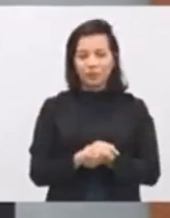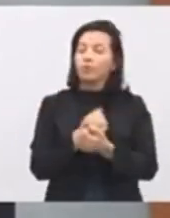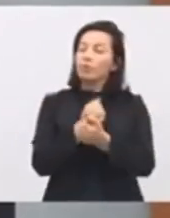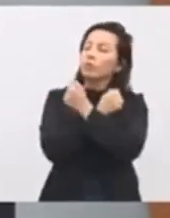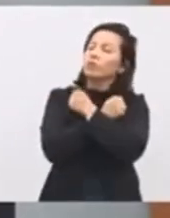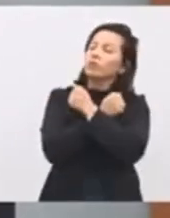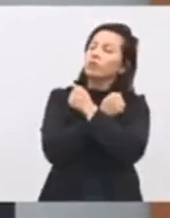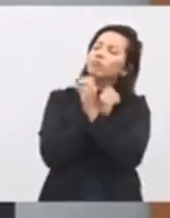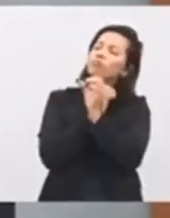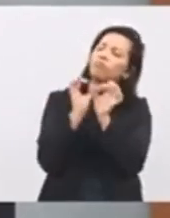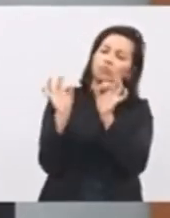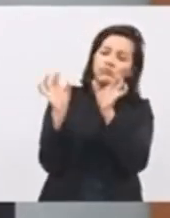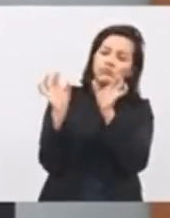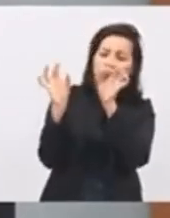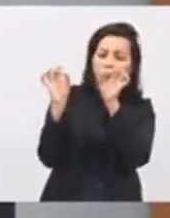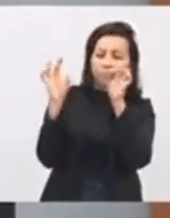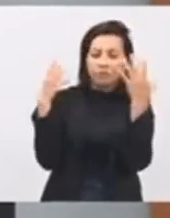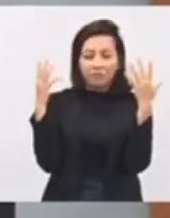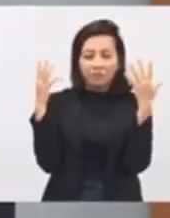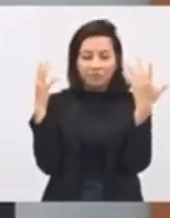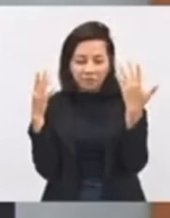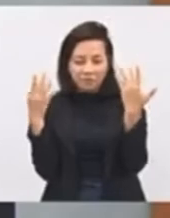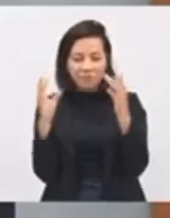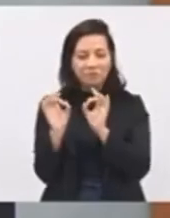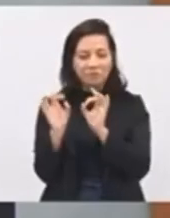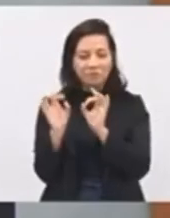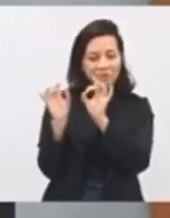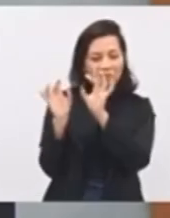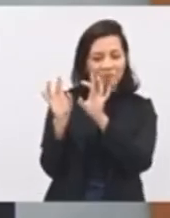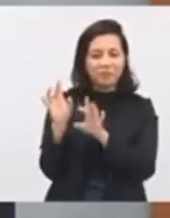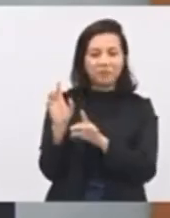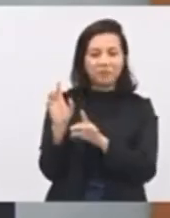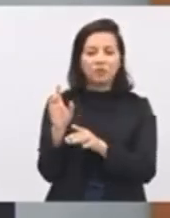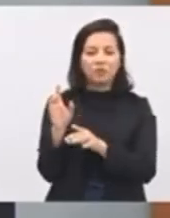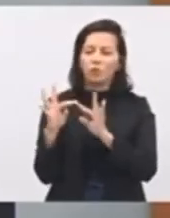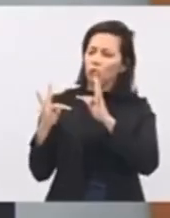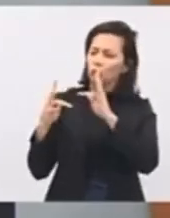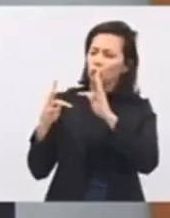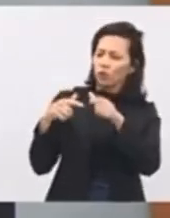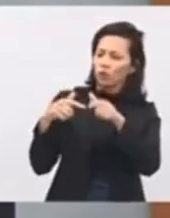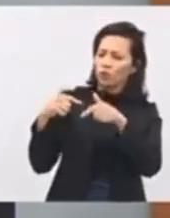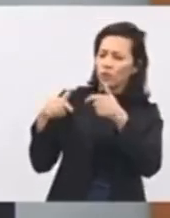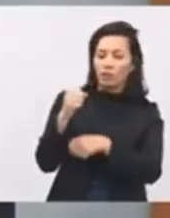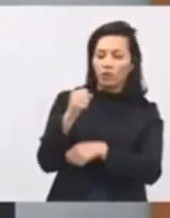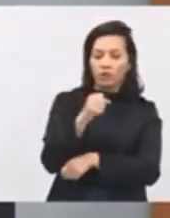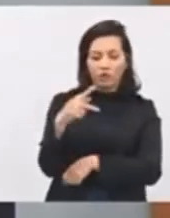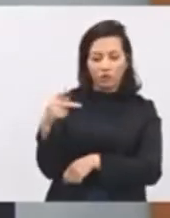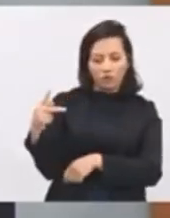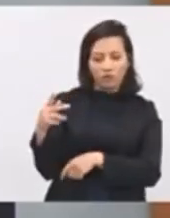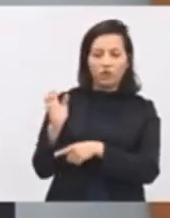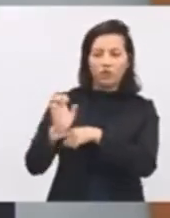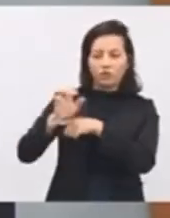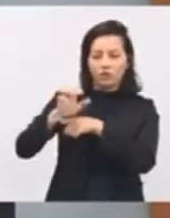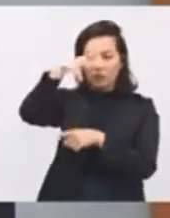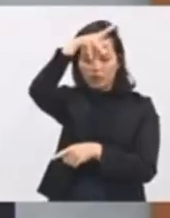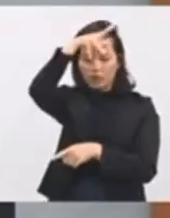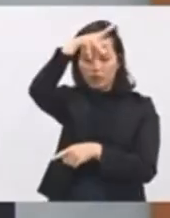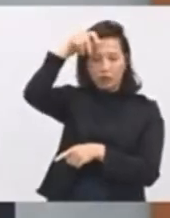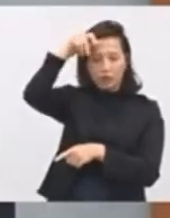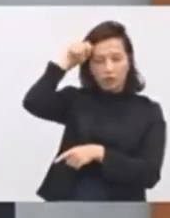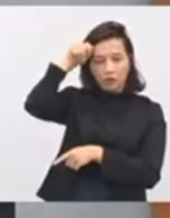abraço especial, uma saudação especial às servidoras aposentadas do Estado de Mato